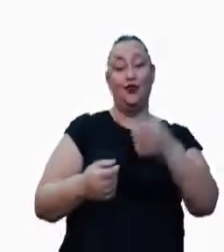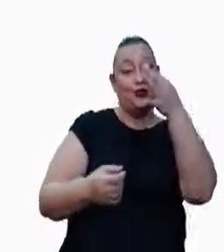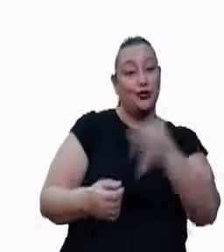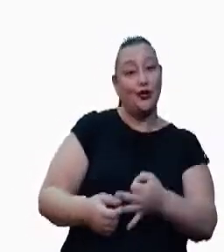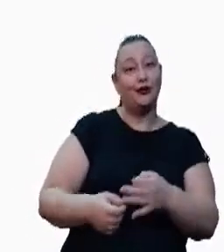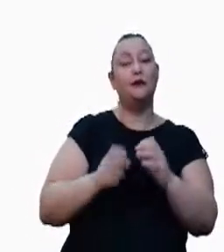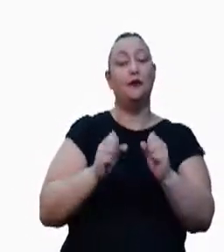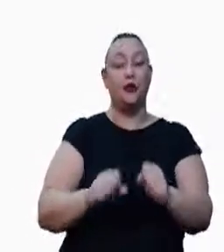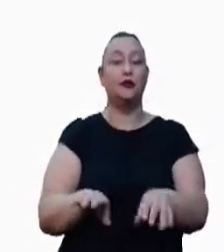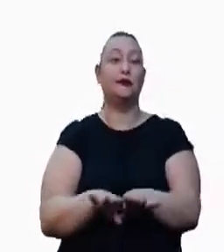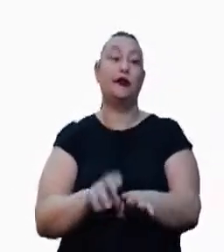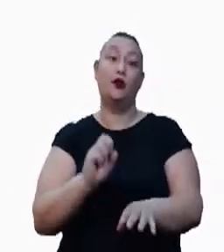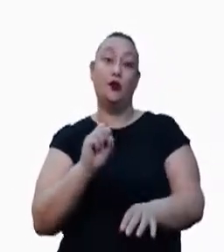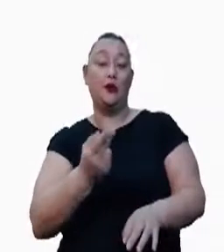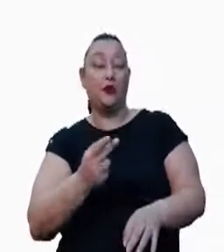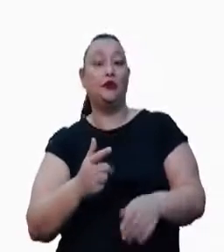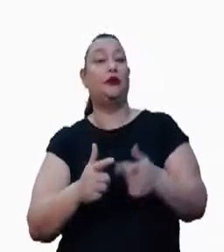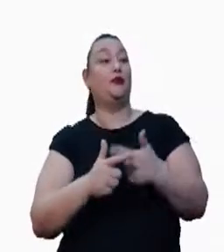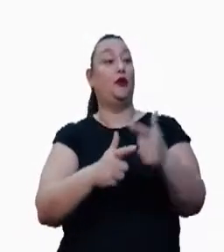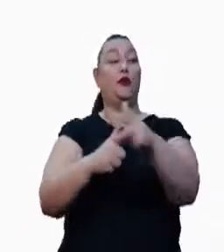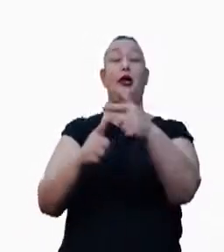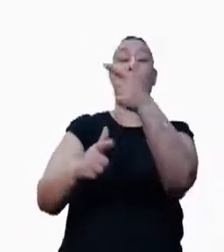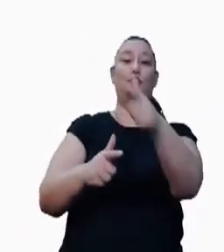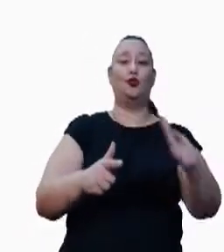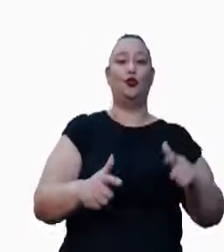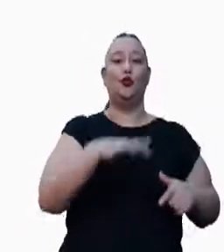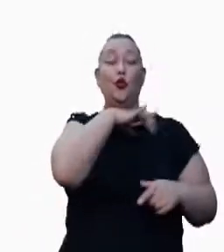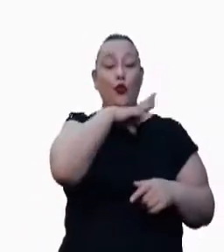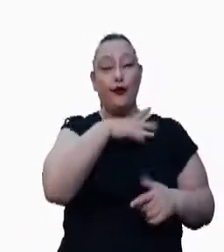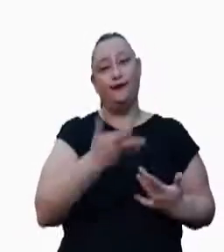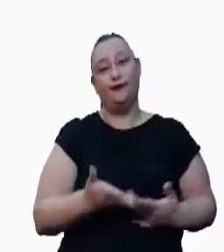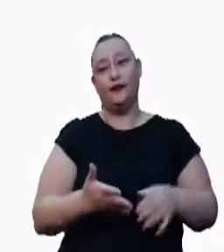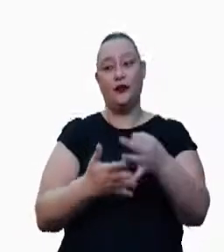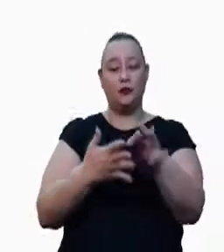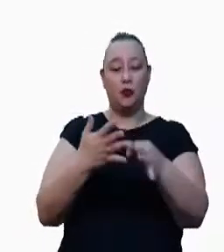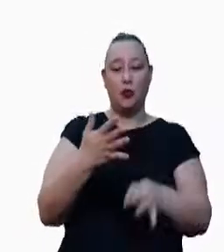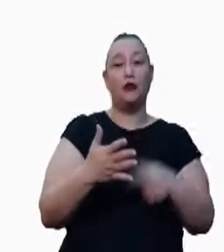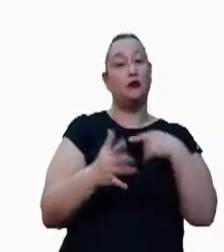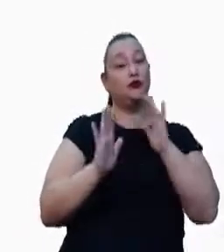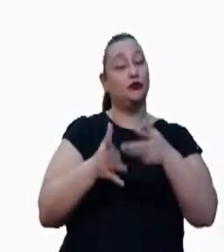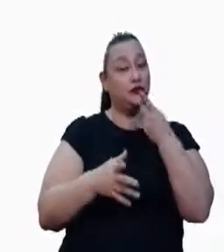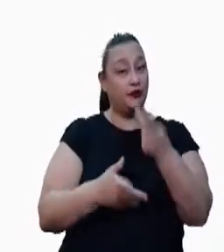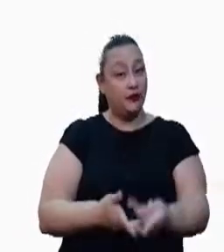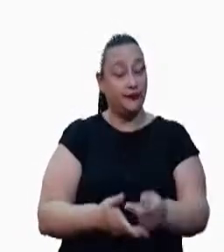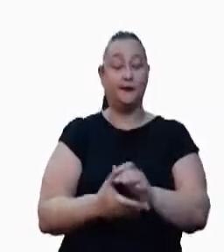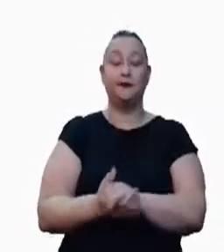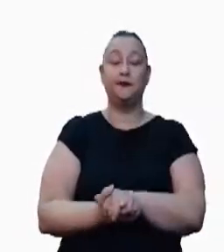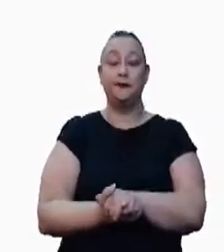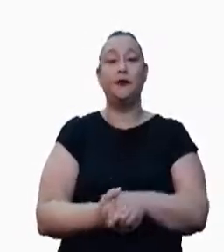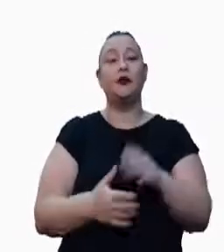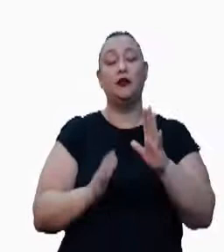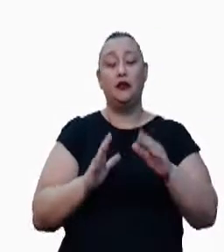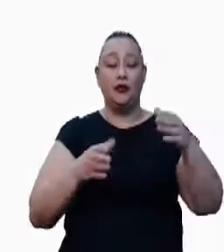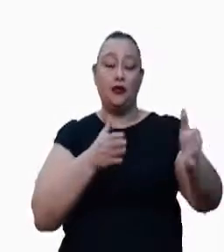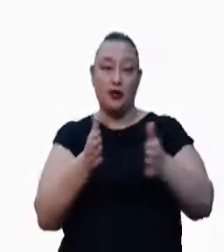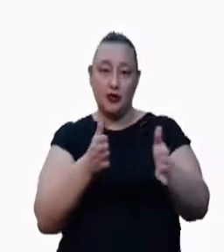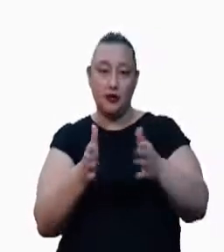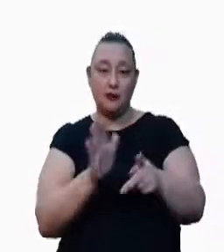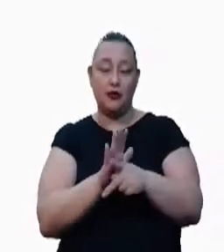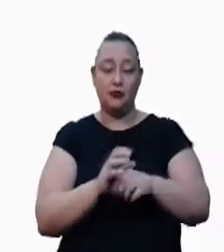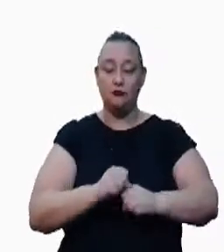você pode ter mais reações adversas, né, de todas daquelas coisas que eu coloquei que podem ocorrer